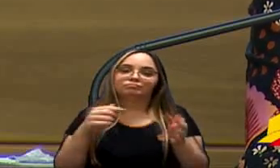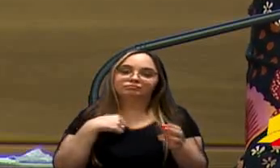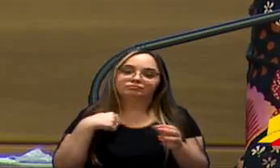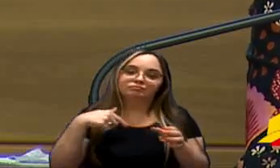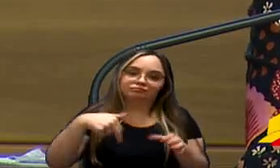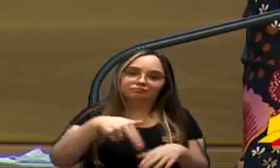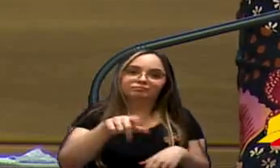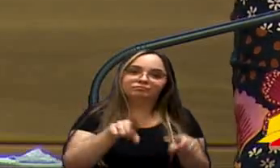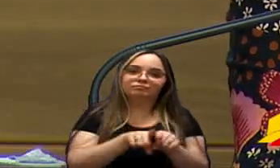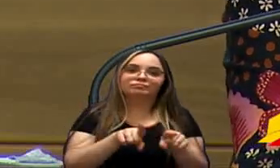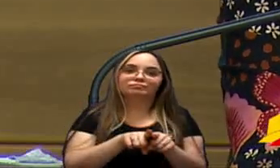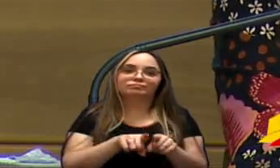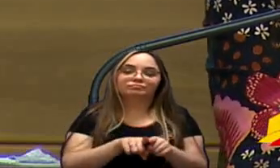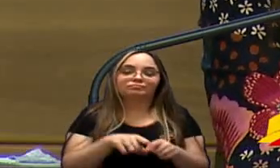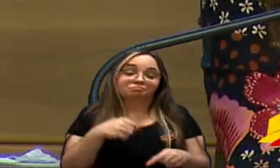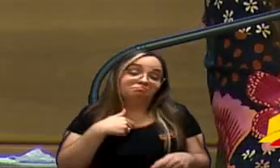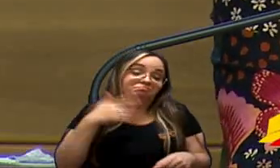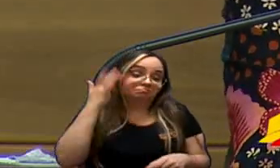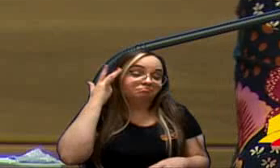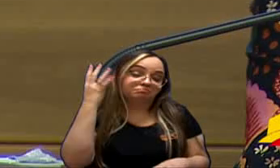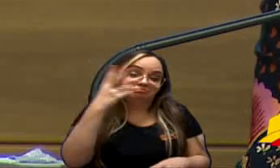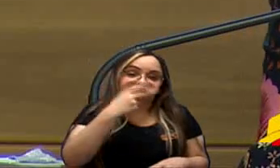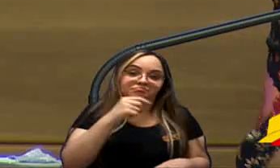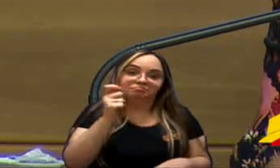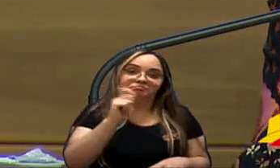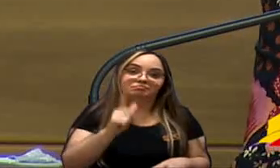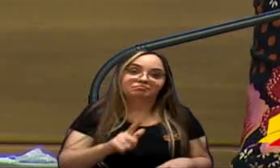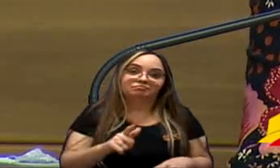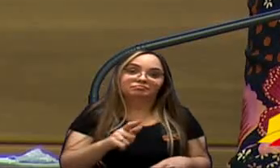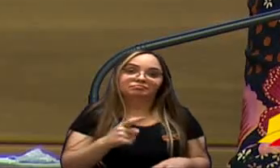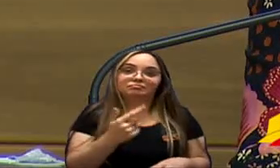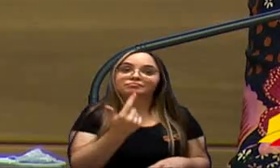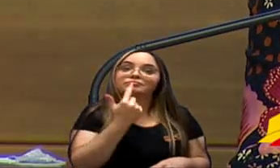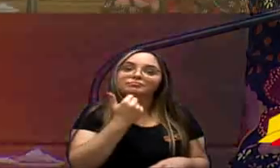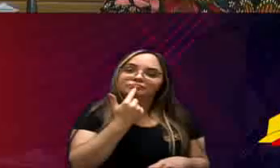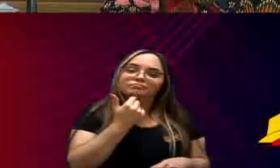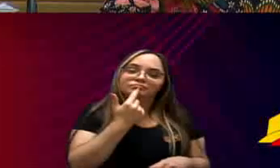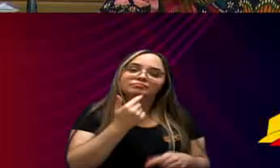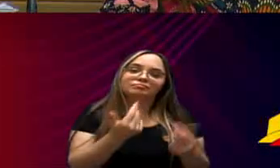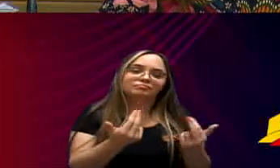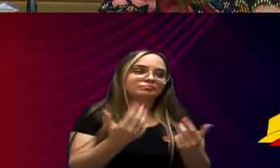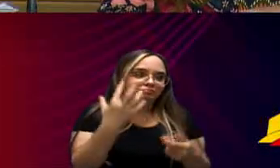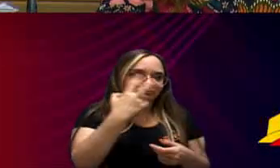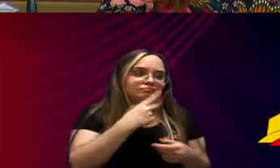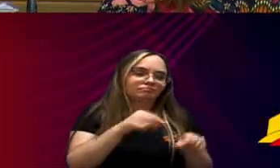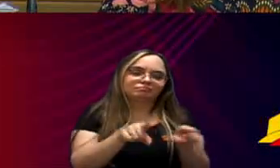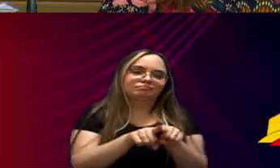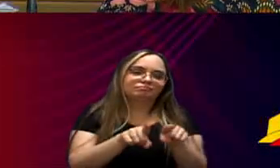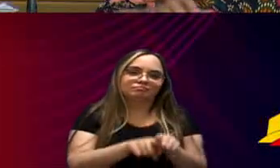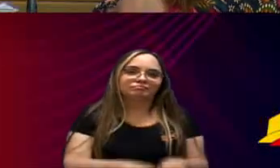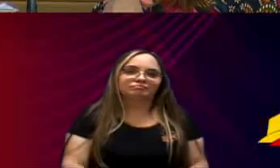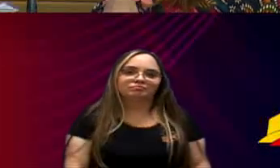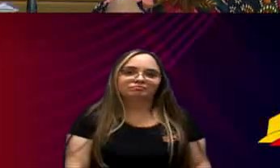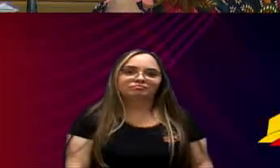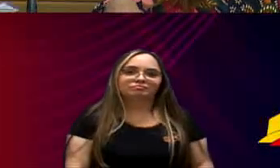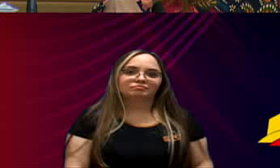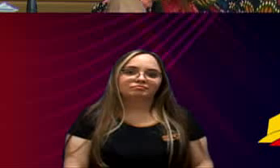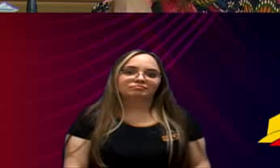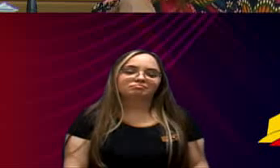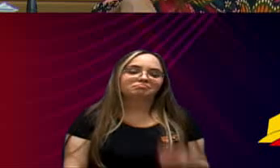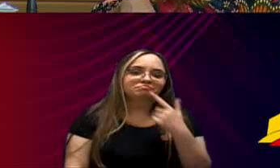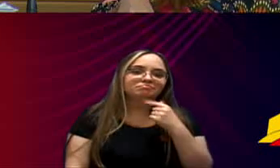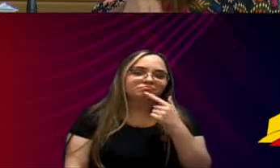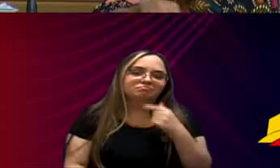E o azul é tão bonito. Eu uso azul. E quando ela era vermelha, ela era integrada. Mas também. Mas era bonito também. Não é porque é vermelho, porque é